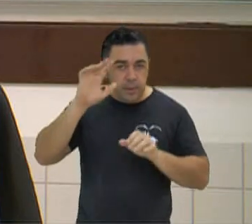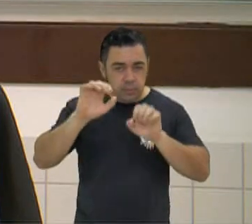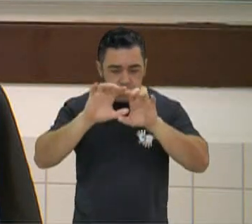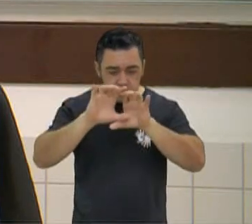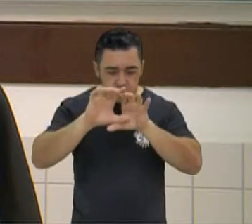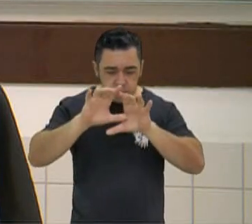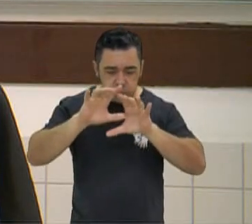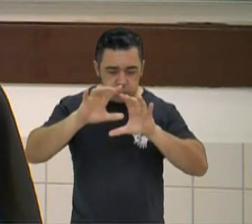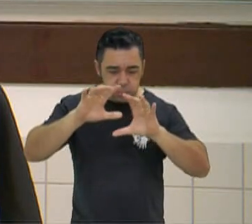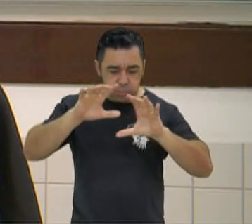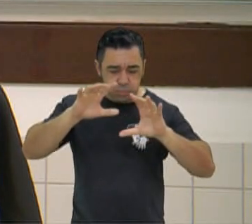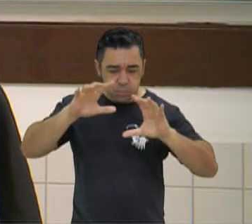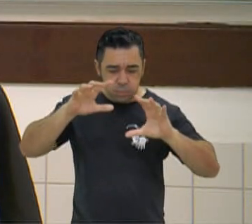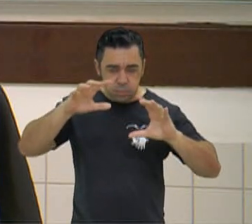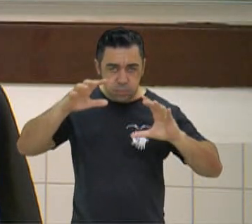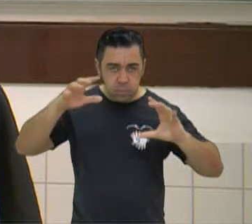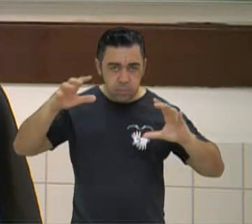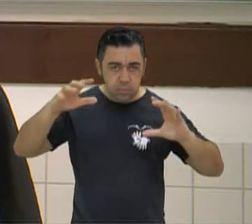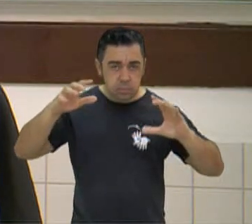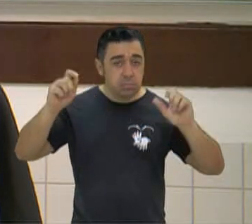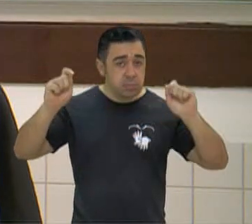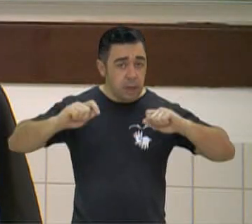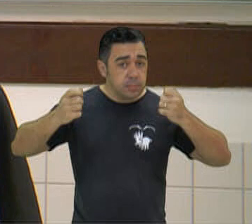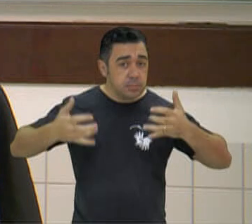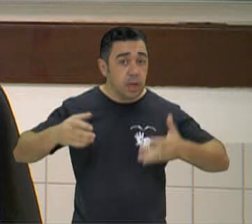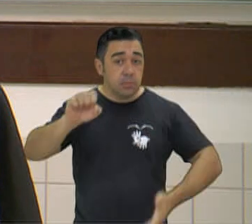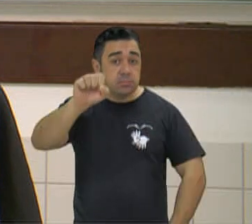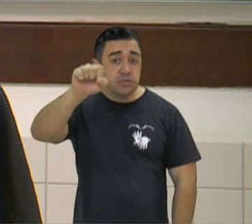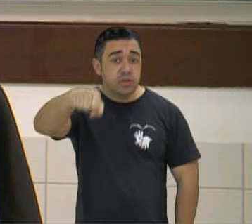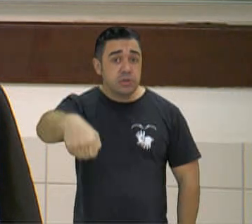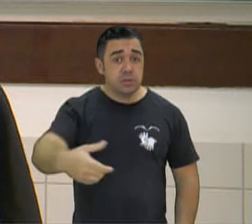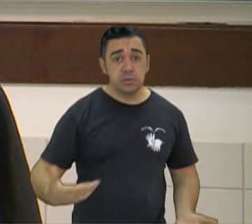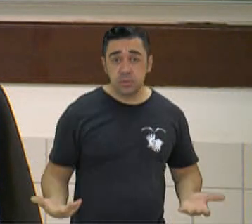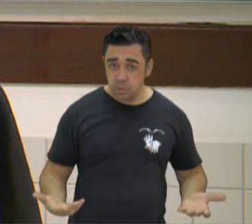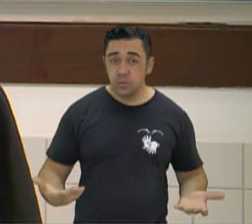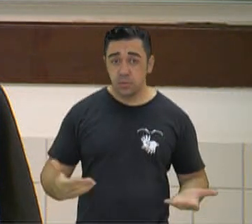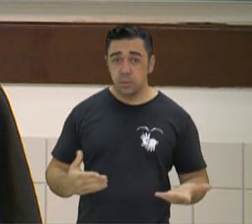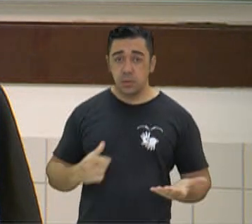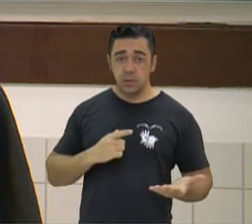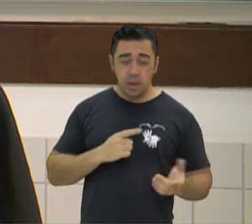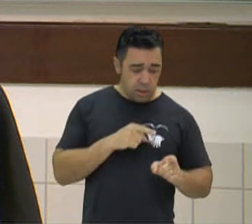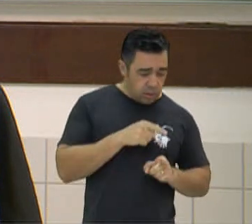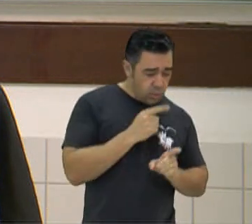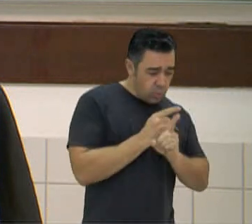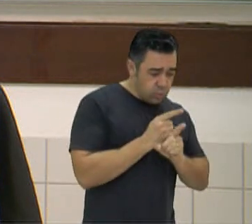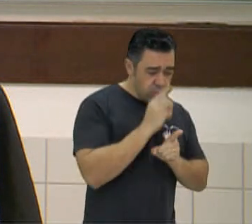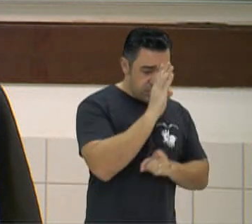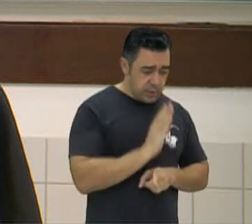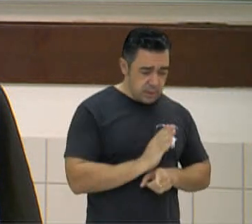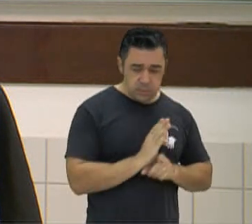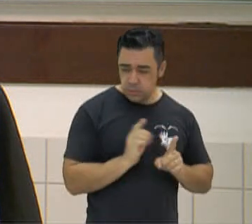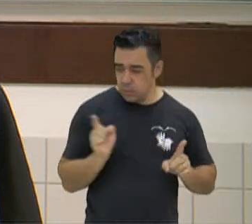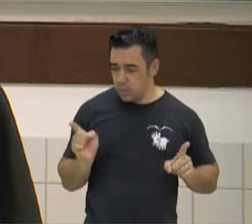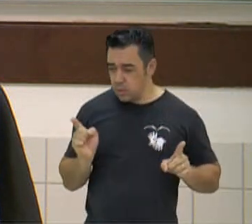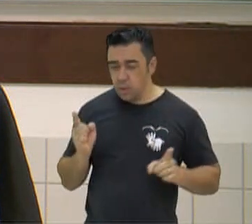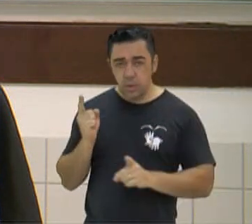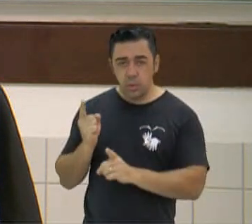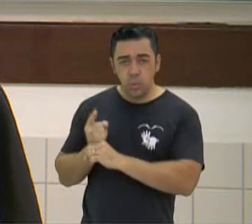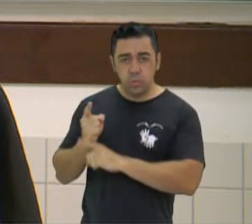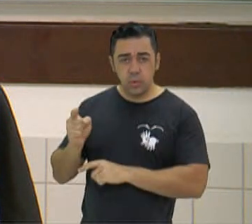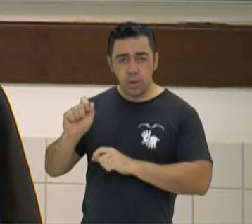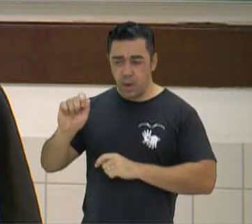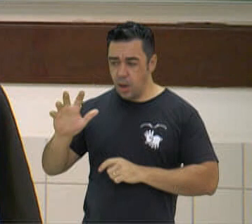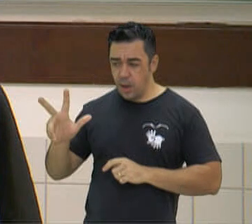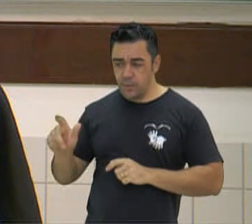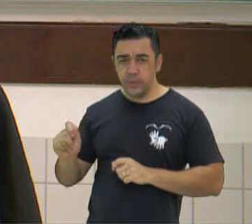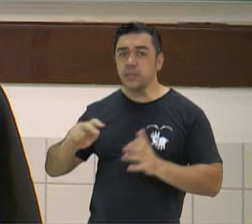dos continentes. A gente pode explicar dessa maneira? Sim, né, gente? Então, se a gente tem um fóssil, tanto na costa brasileira quanto na costa da África, é uma